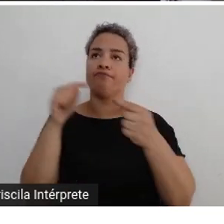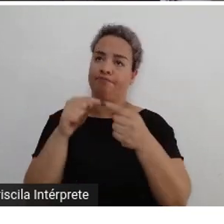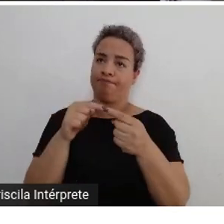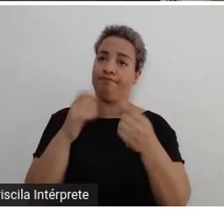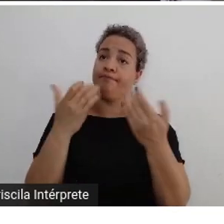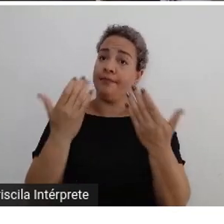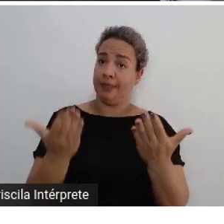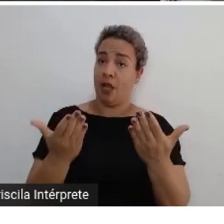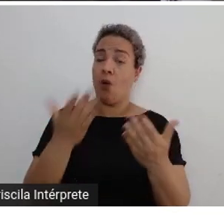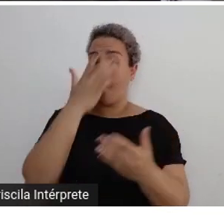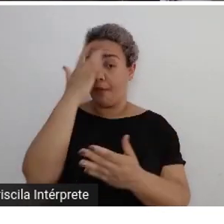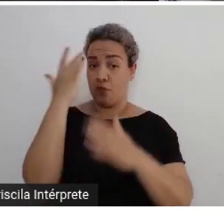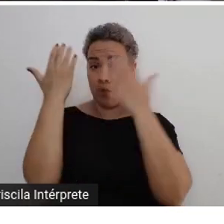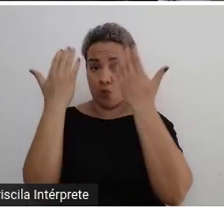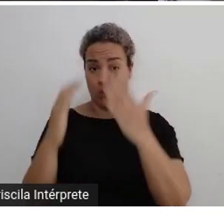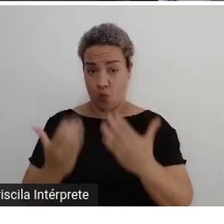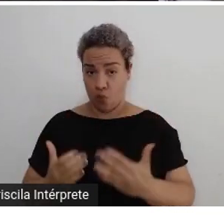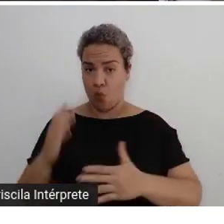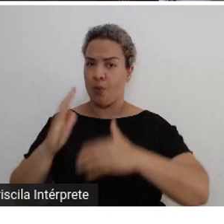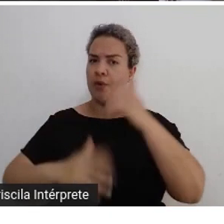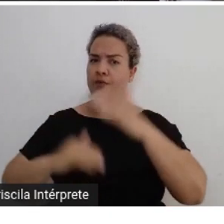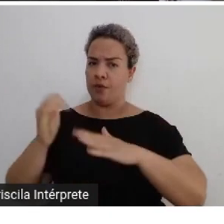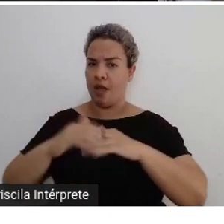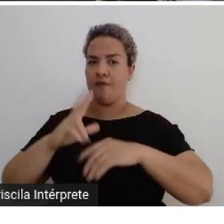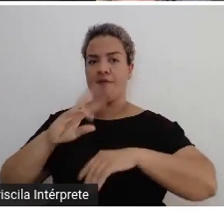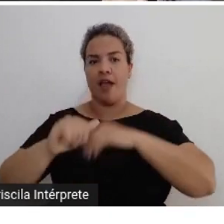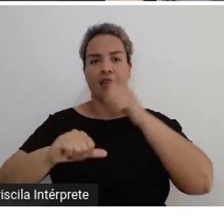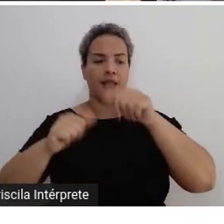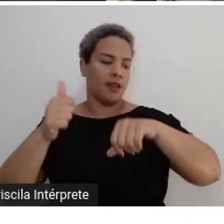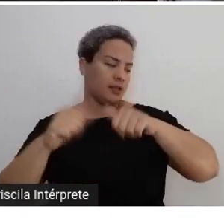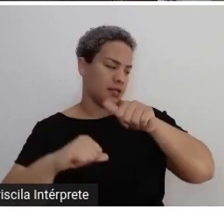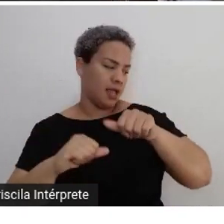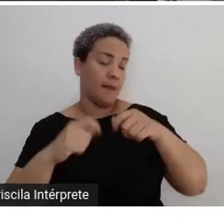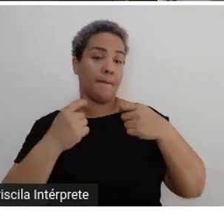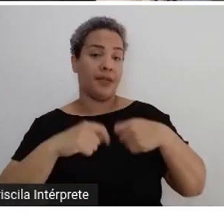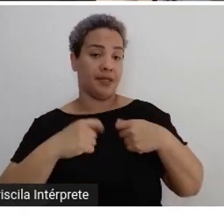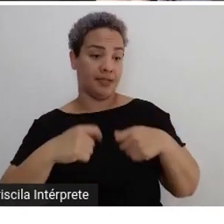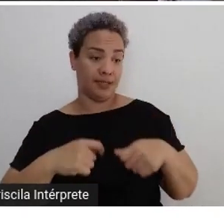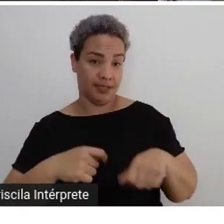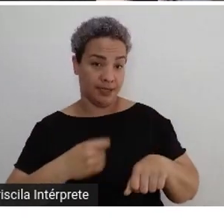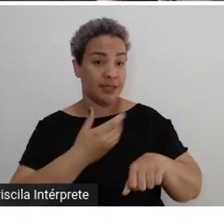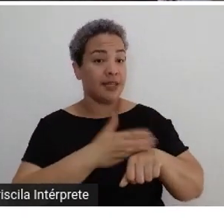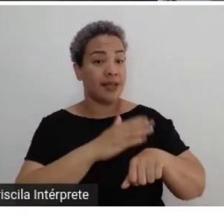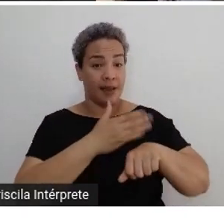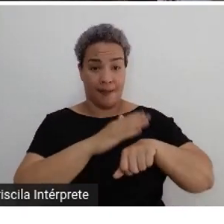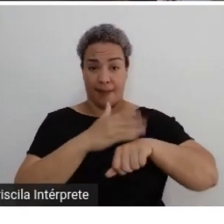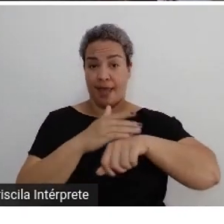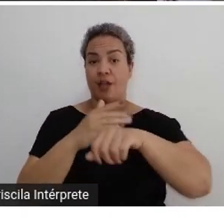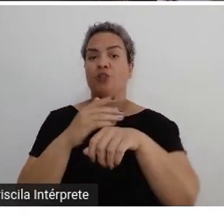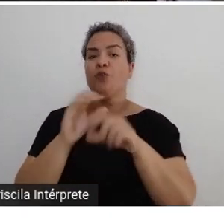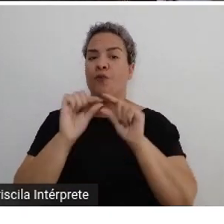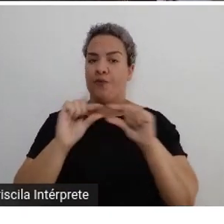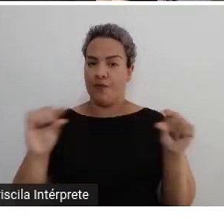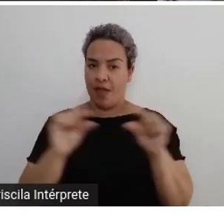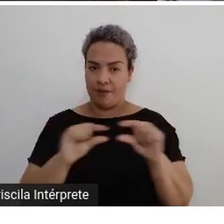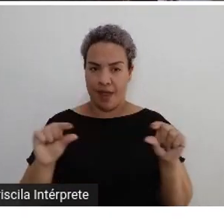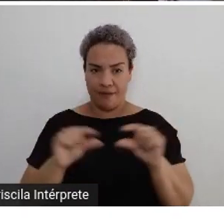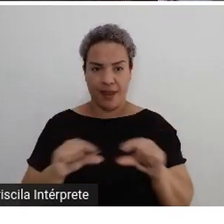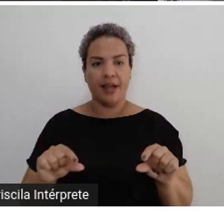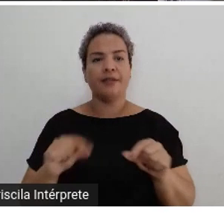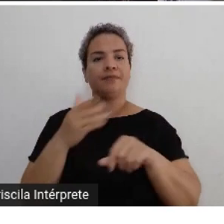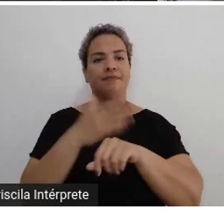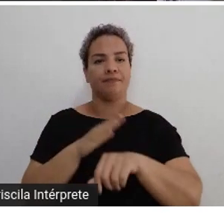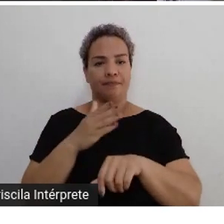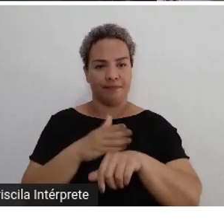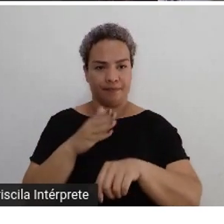Então, o curador, ele vai ter que fazer essa análise, tá? Eu preciso dar um treinamento de frases, né? Um treinamento da IA,